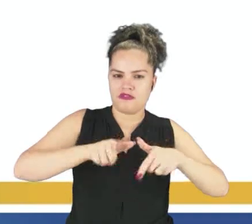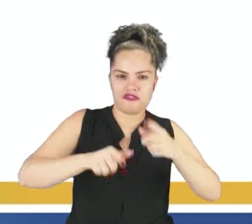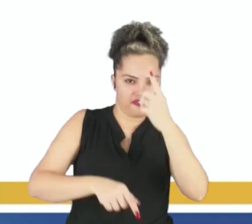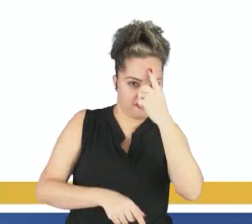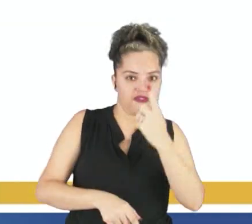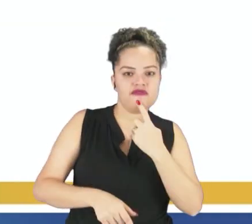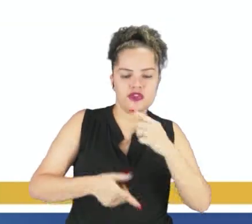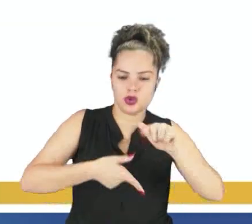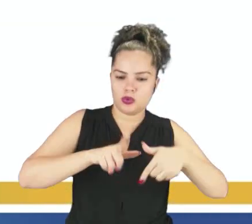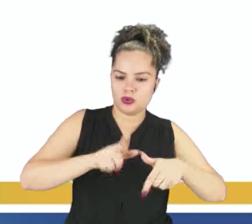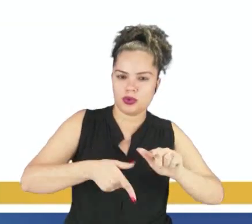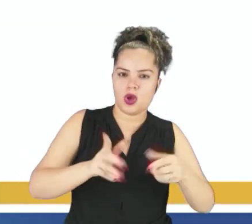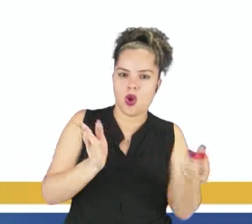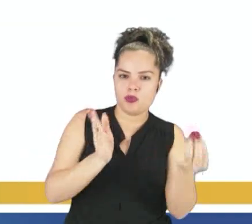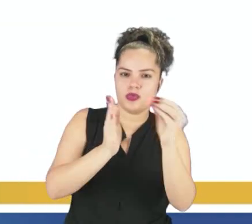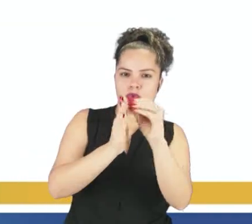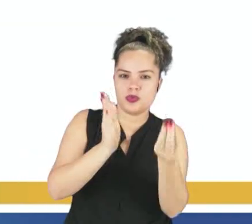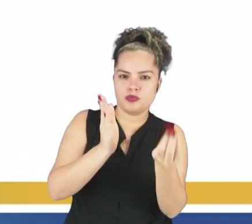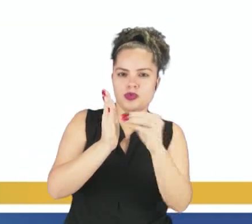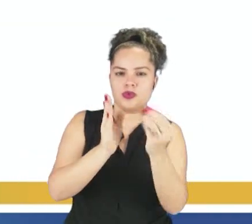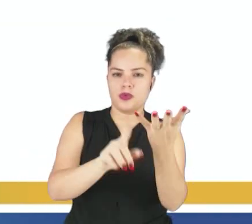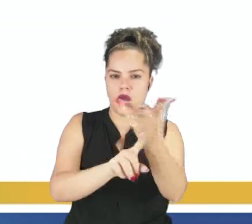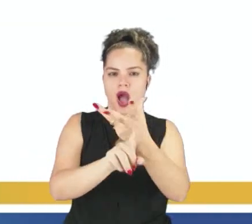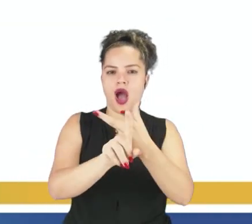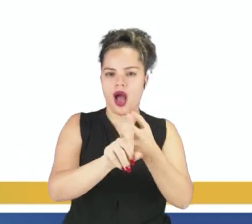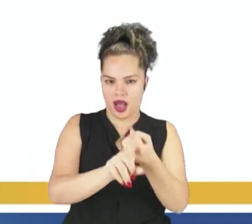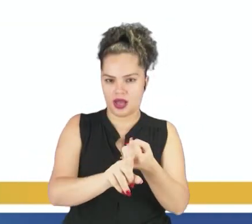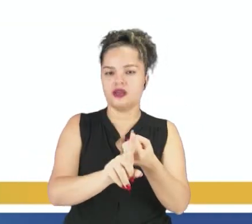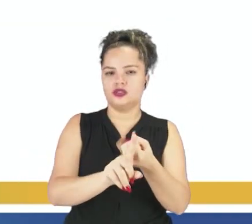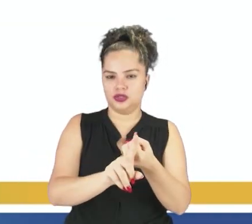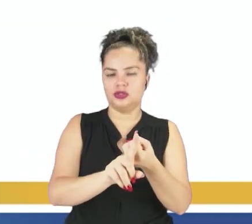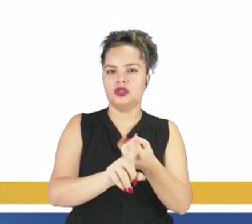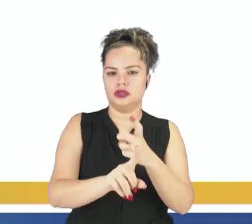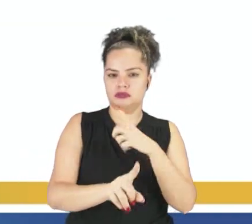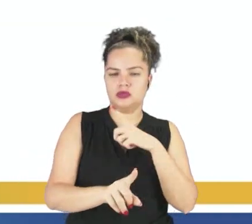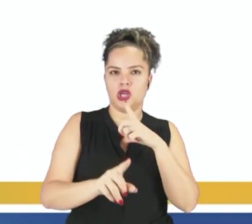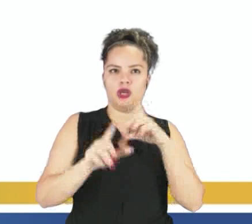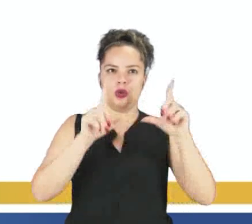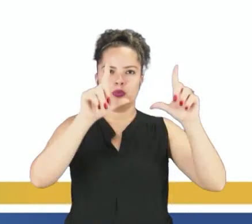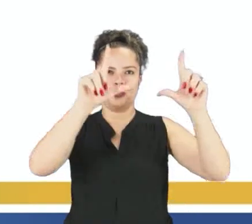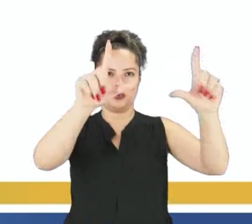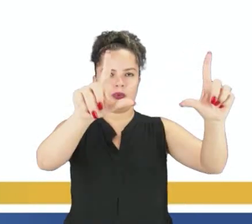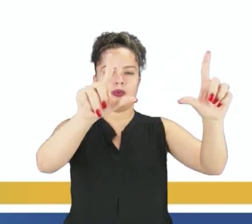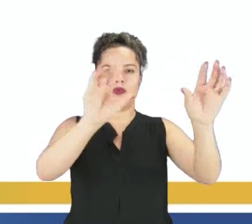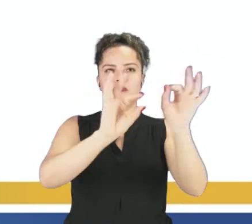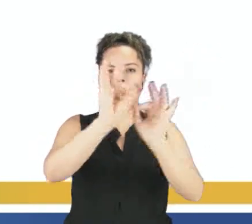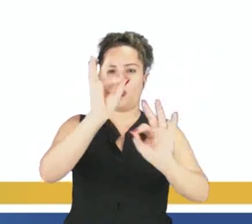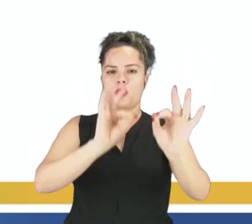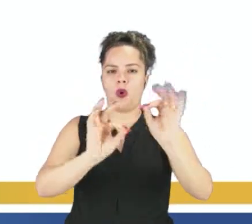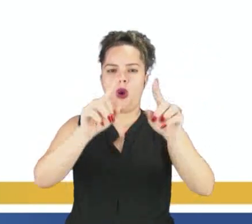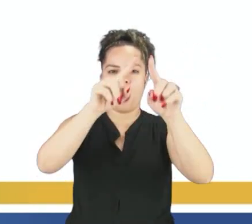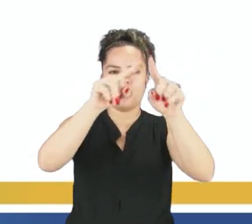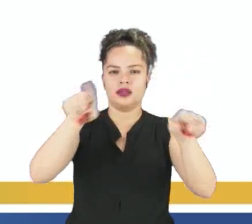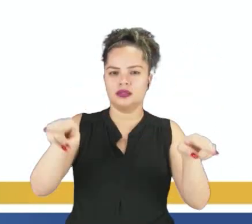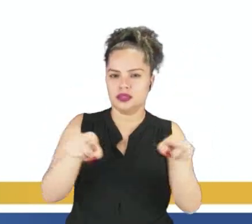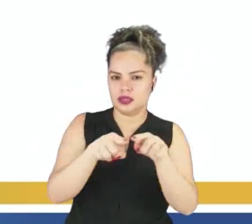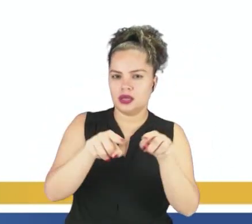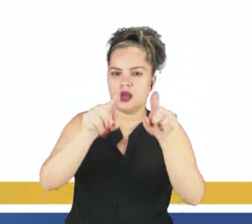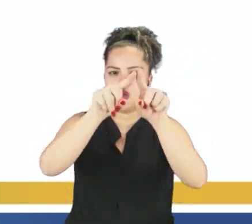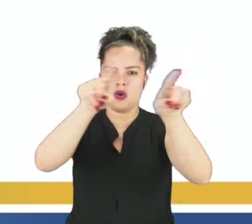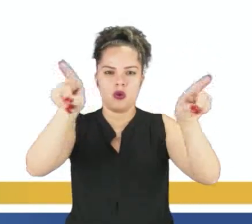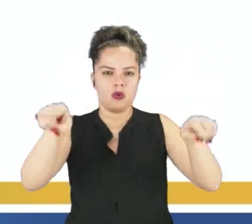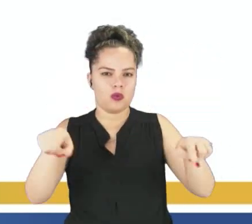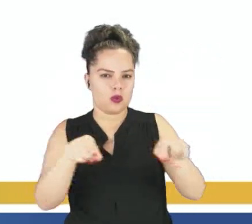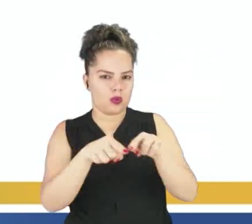compor, né, as suas obras. E observe aí, a gente tem uma composição, não é? Nós temos triângulos,